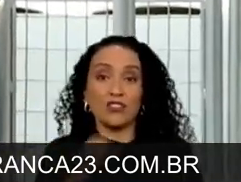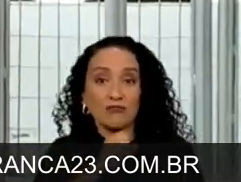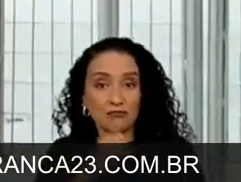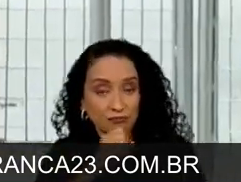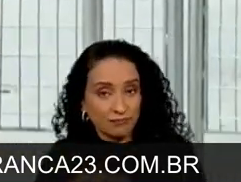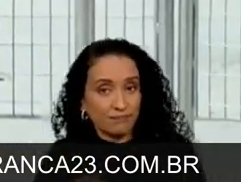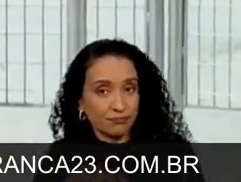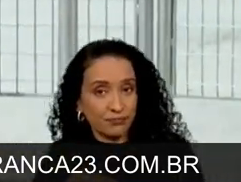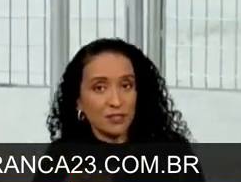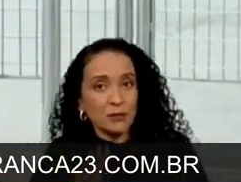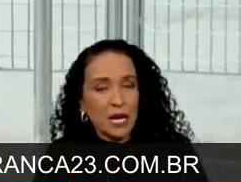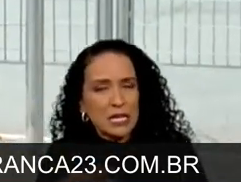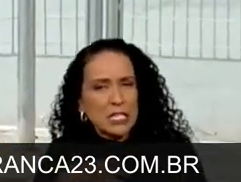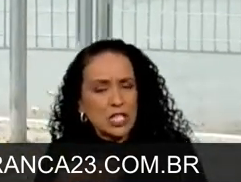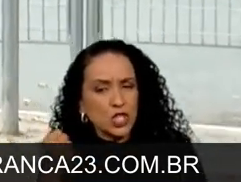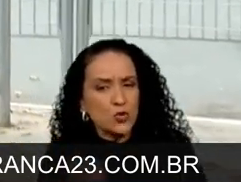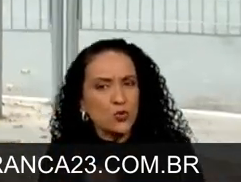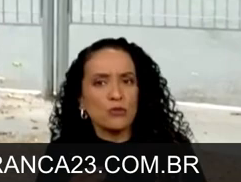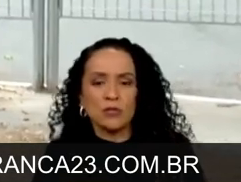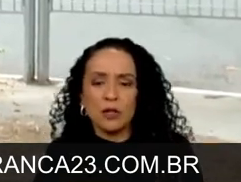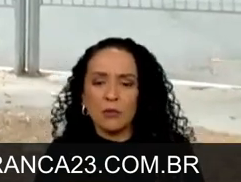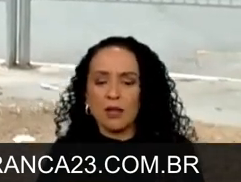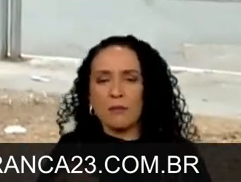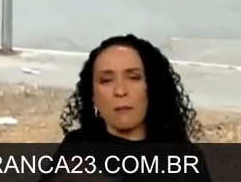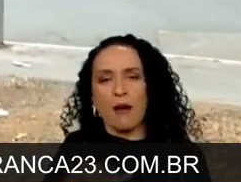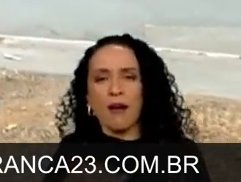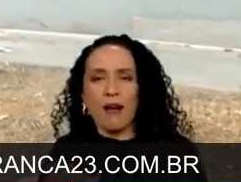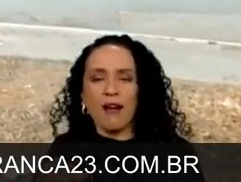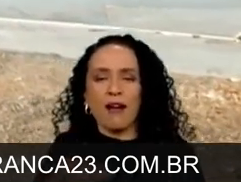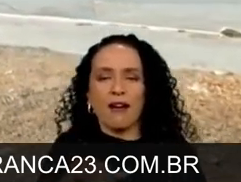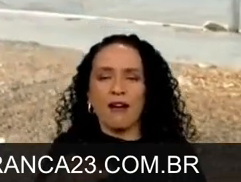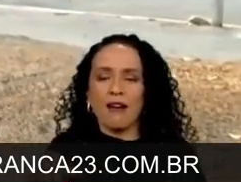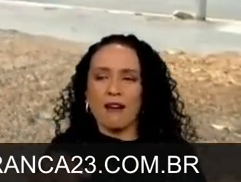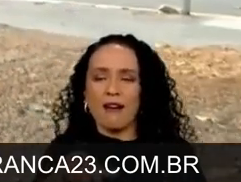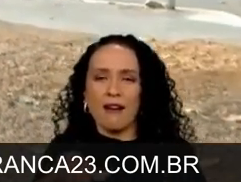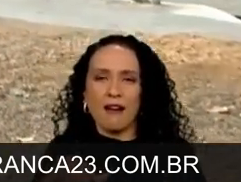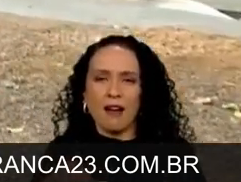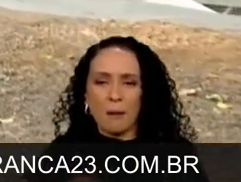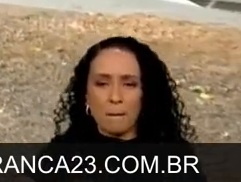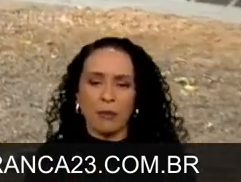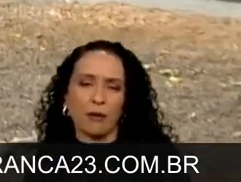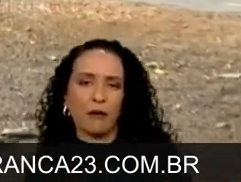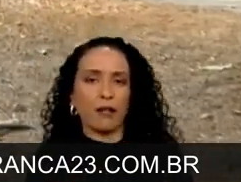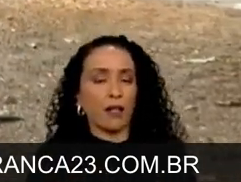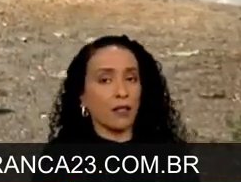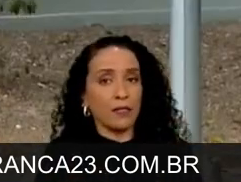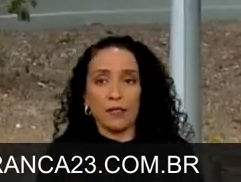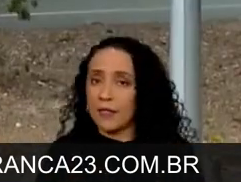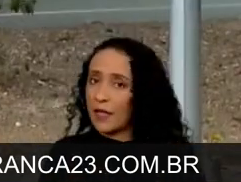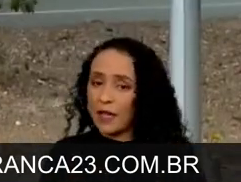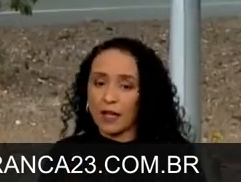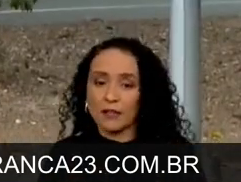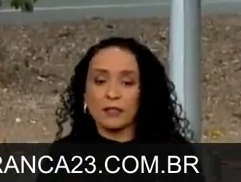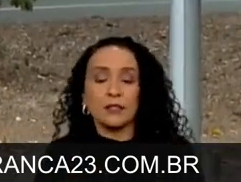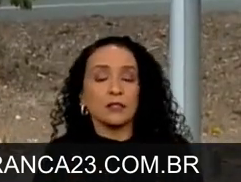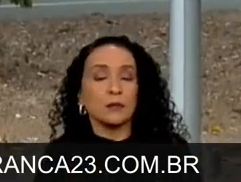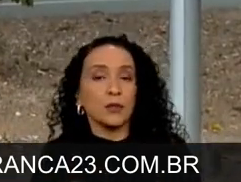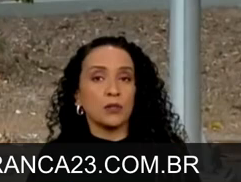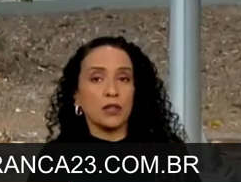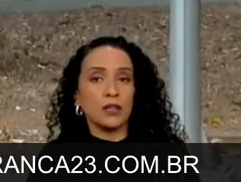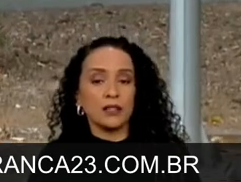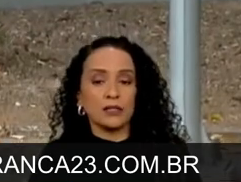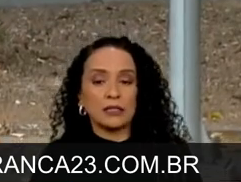idade. Mas se sentir seguro para andar na calçada sem tropeçar ou cair num buraco, ou mesmo